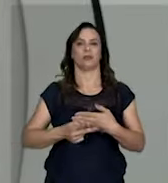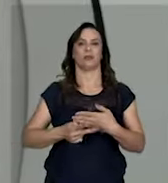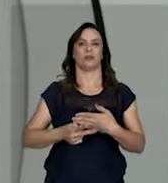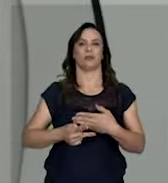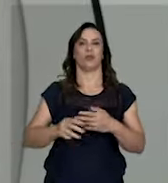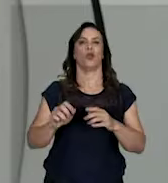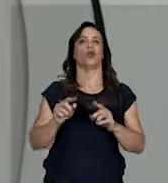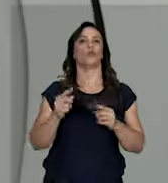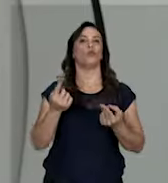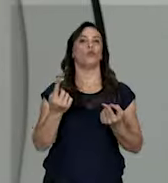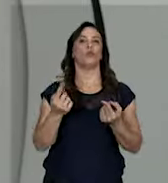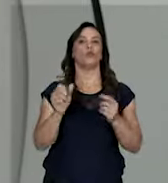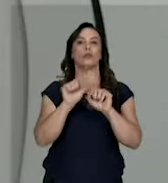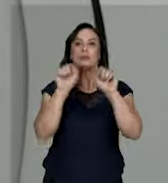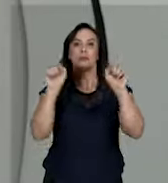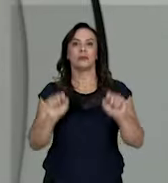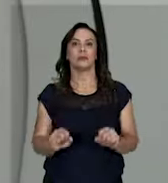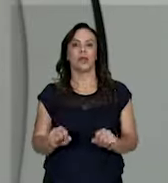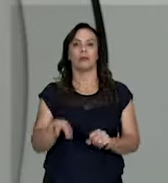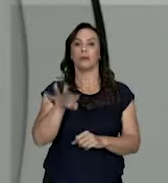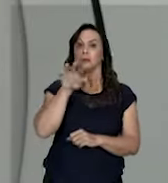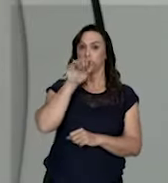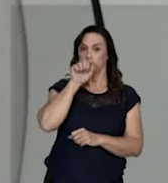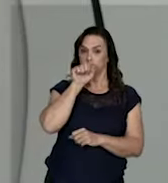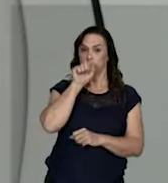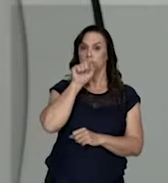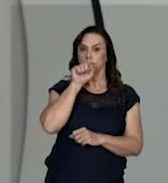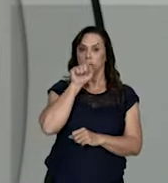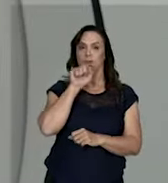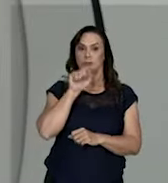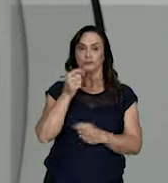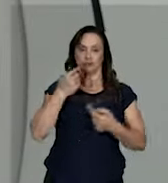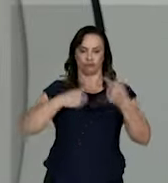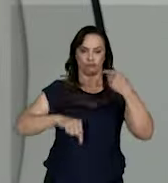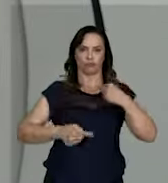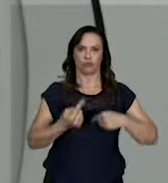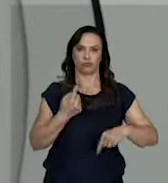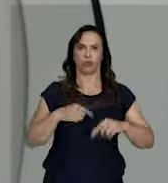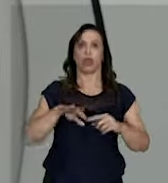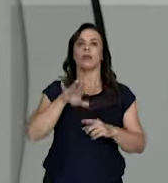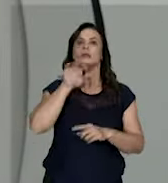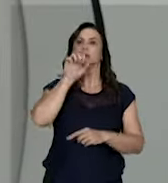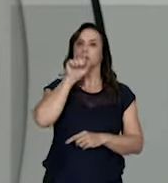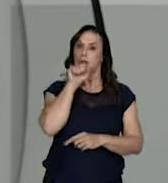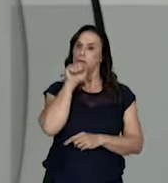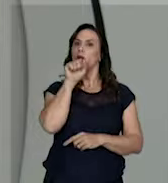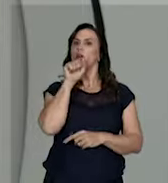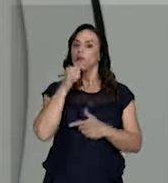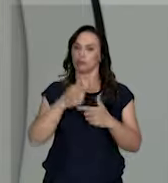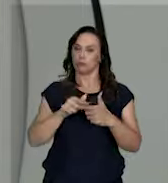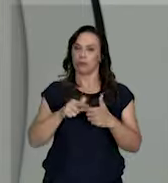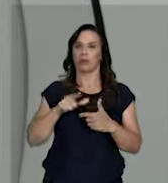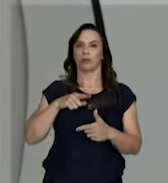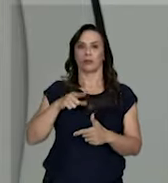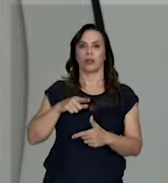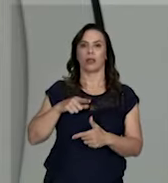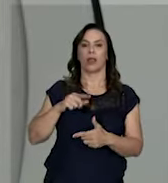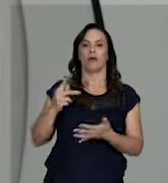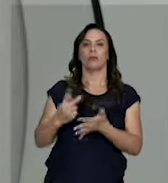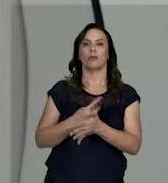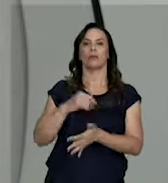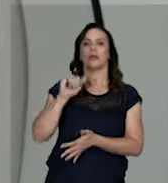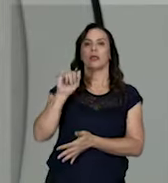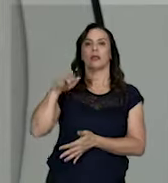fumaça inalada, ela inflama esse sistema respiratório devido a um aumento de temperatura